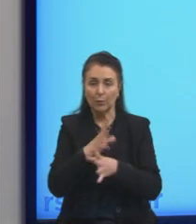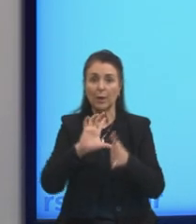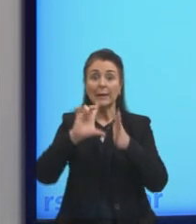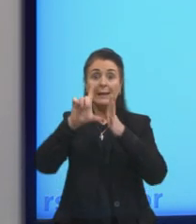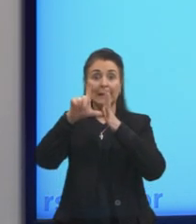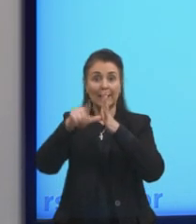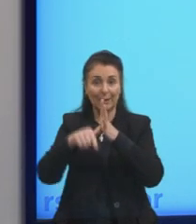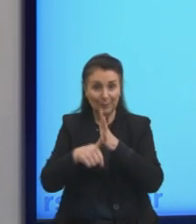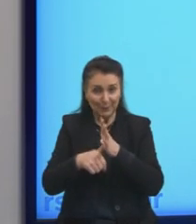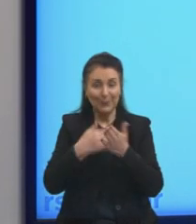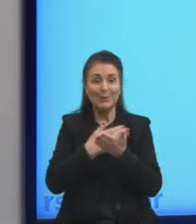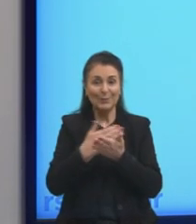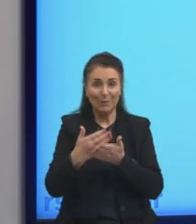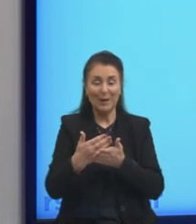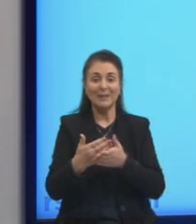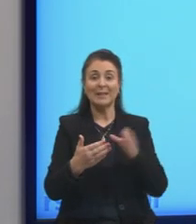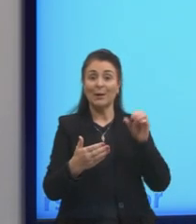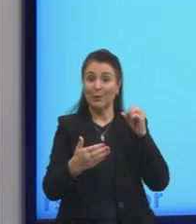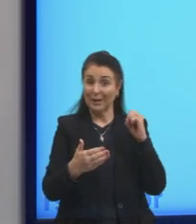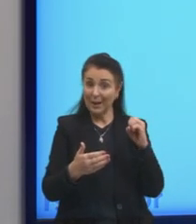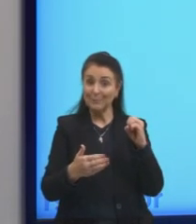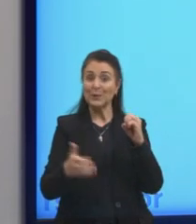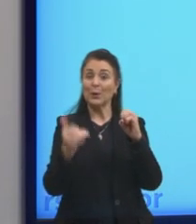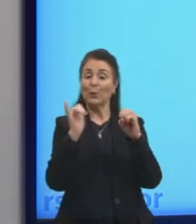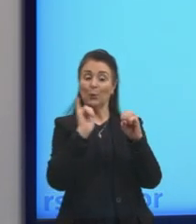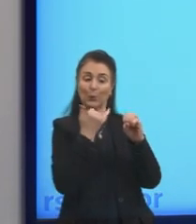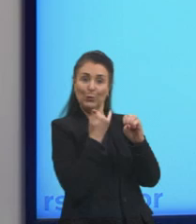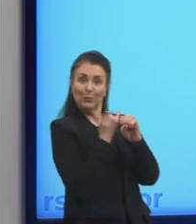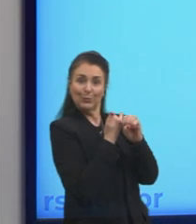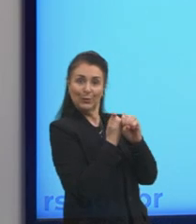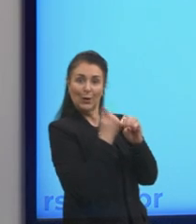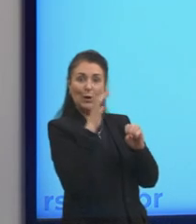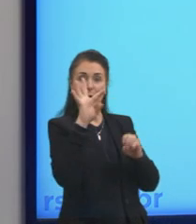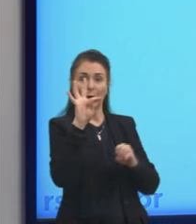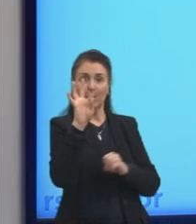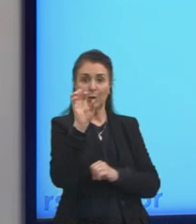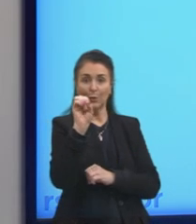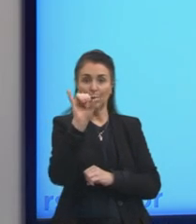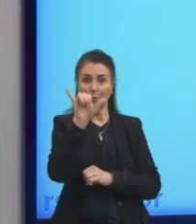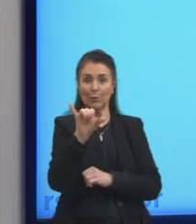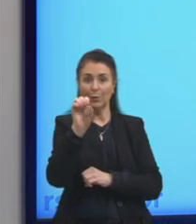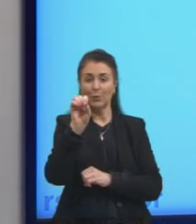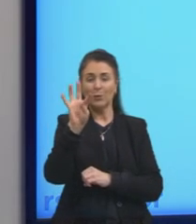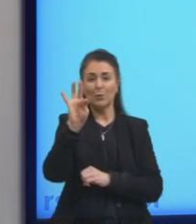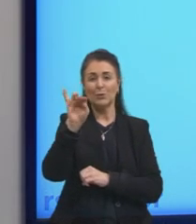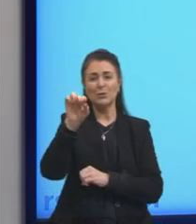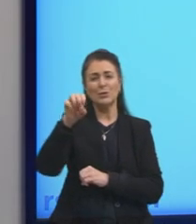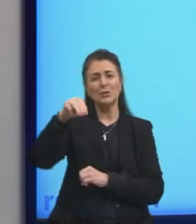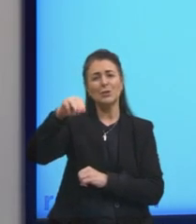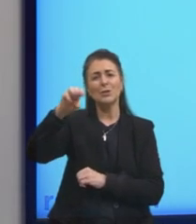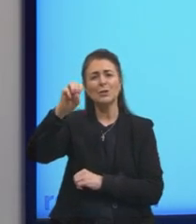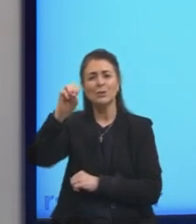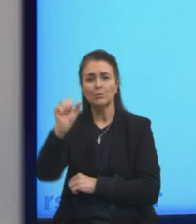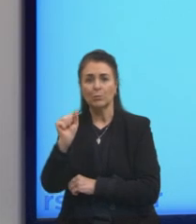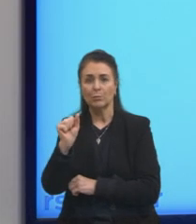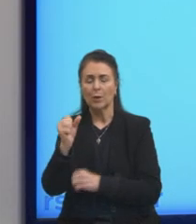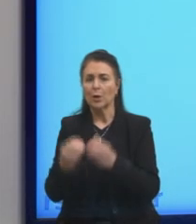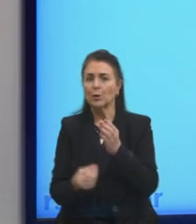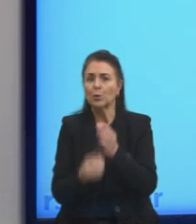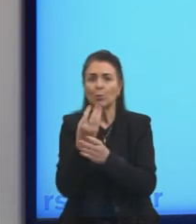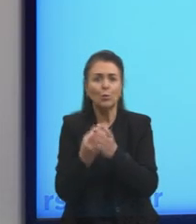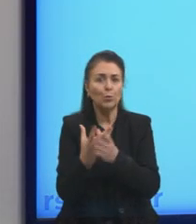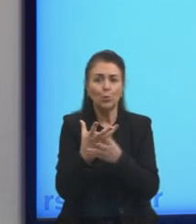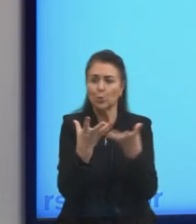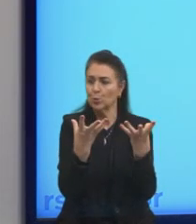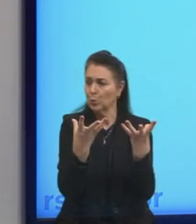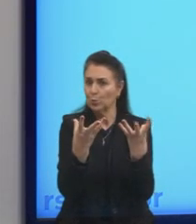toyotismo uma com questionamento diz mais uma customização ou seja just-in-time não se produz mais em grande escala